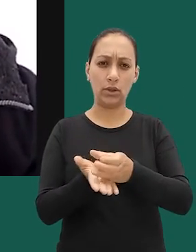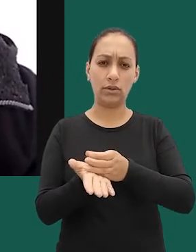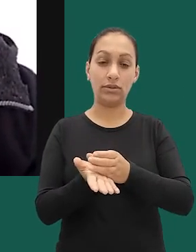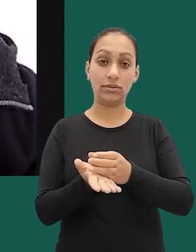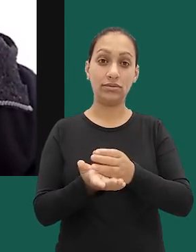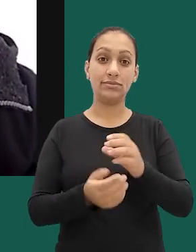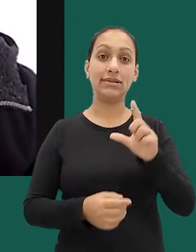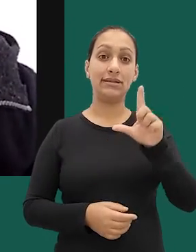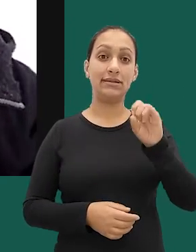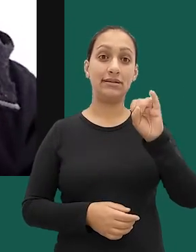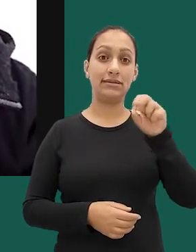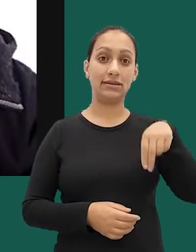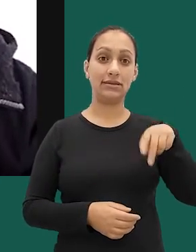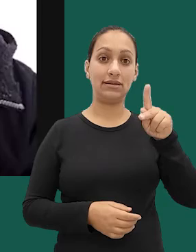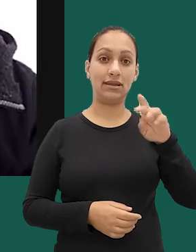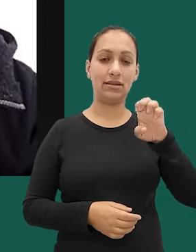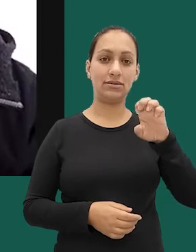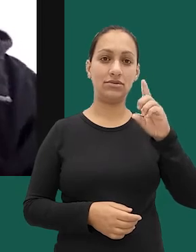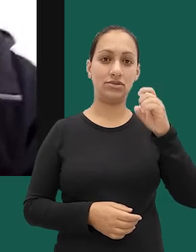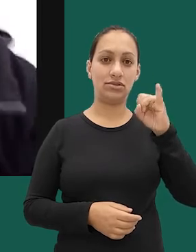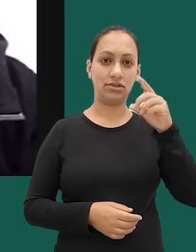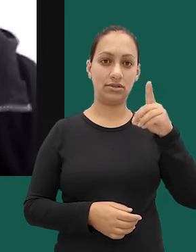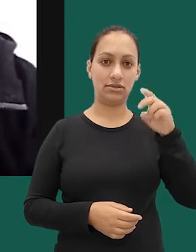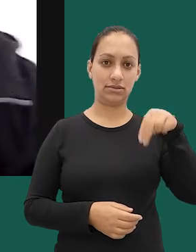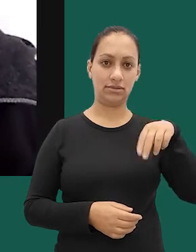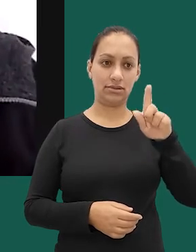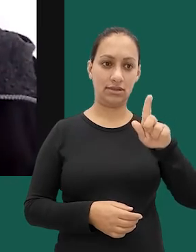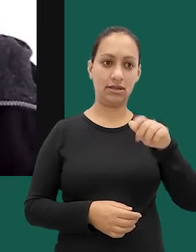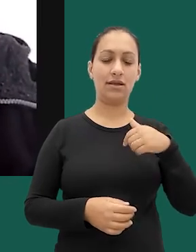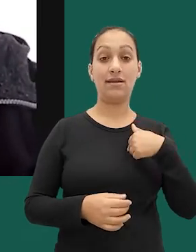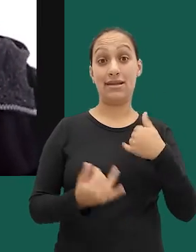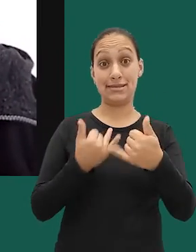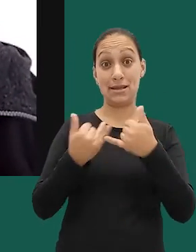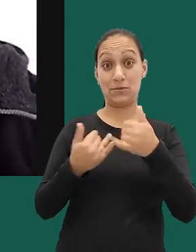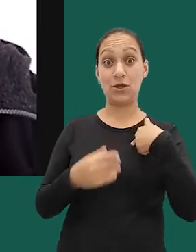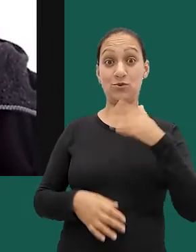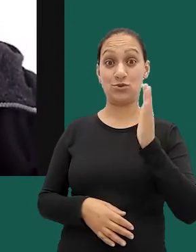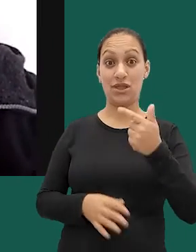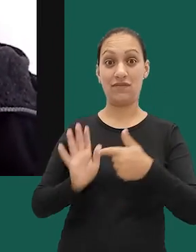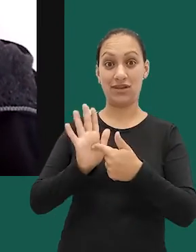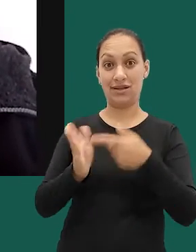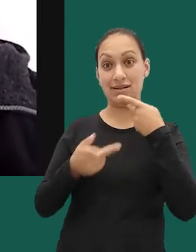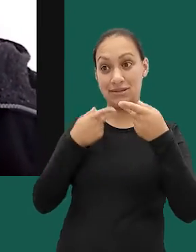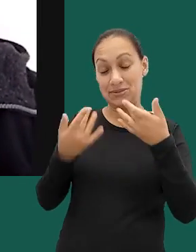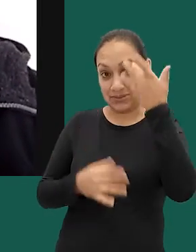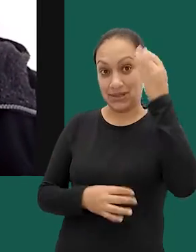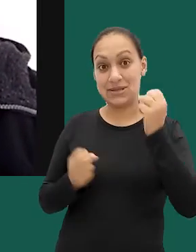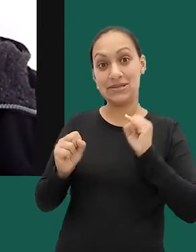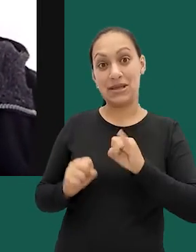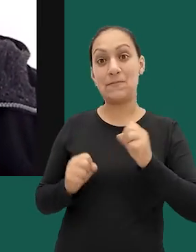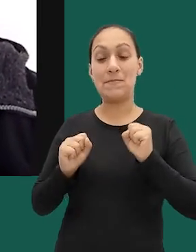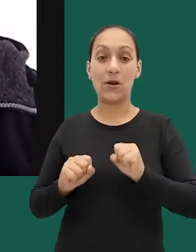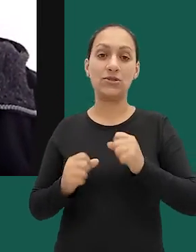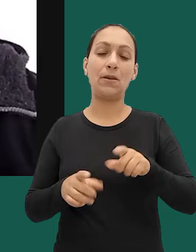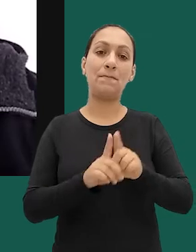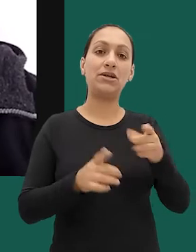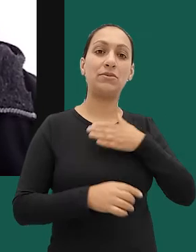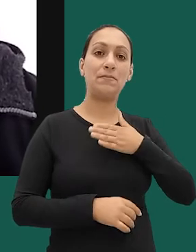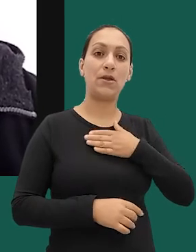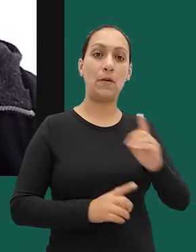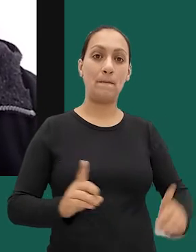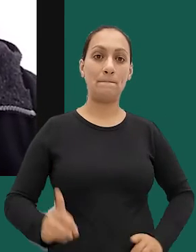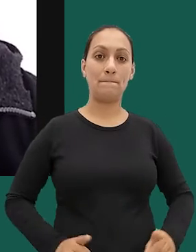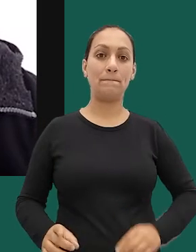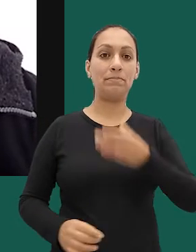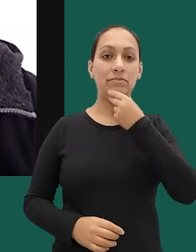né, que é um pouco diferente. Até posso dar o exemplo, não sei se eu posso dar exemplo, mas eu já tô dando. Pode. O meu primo foi para Irlanda